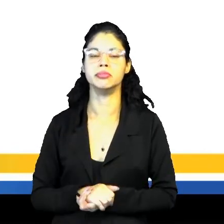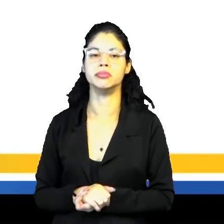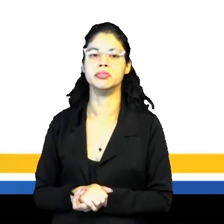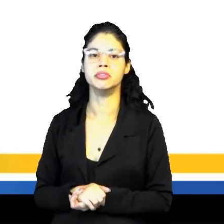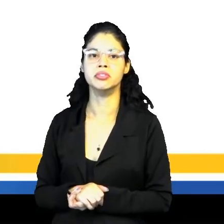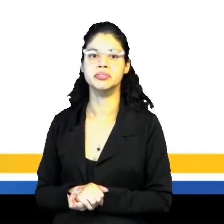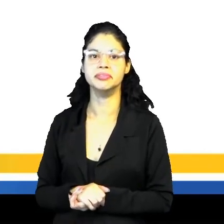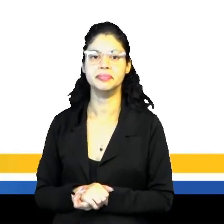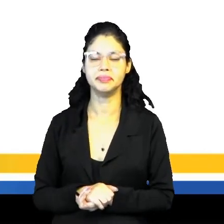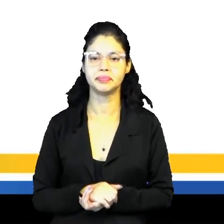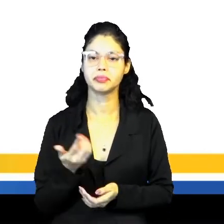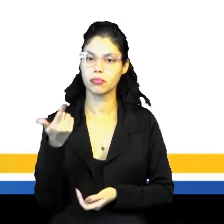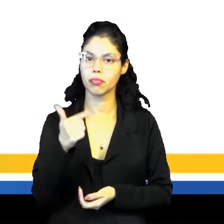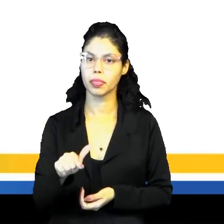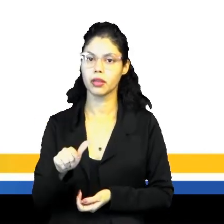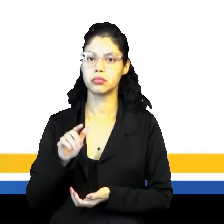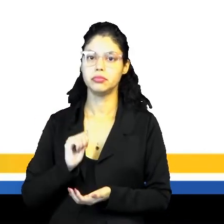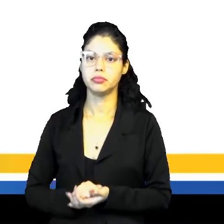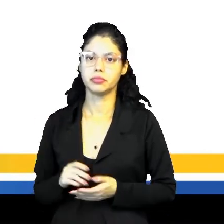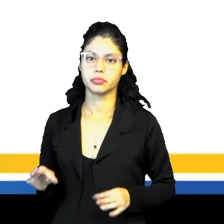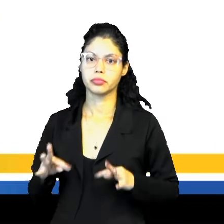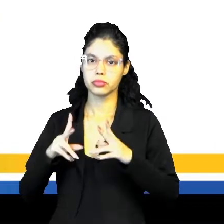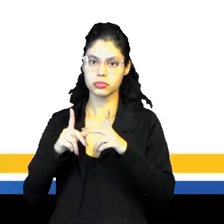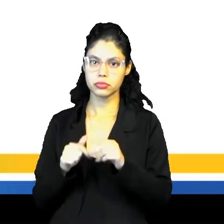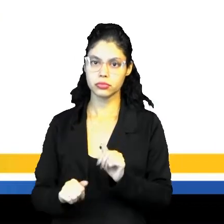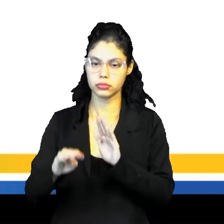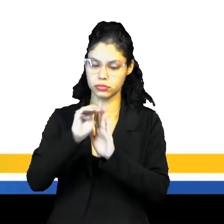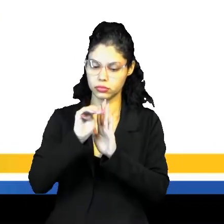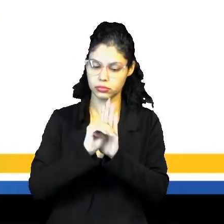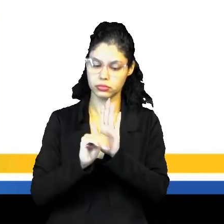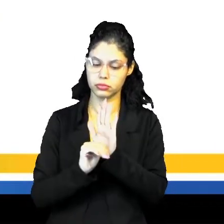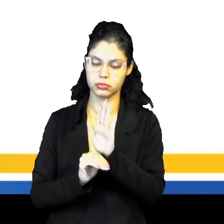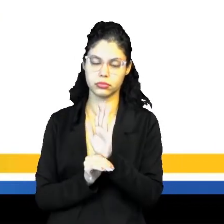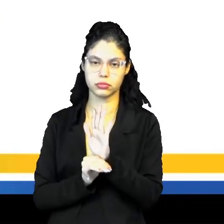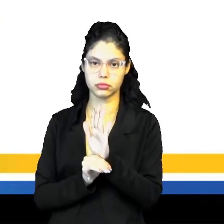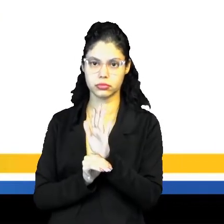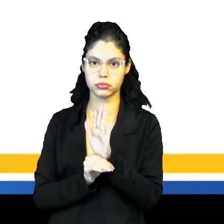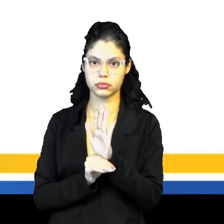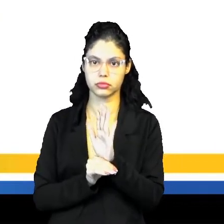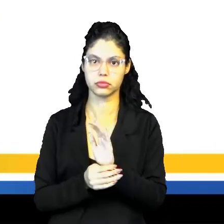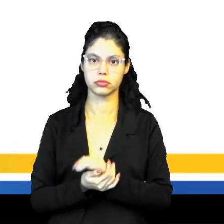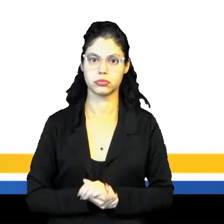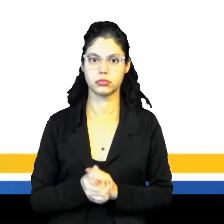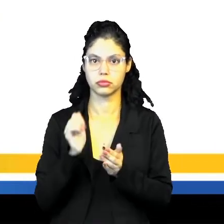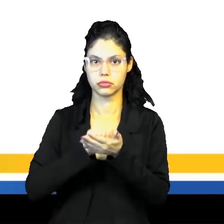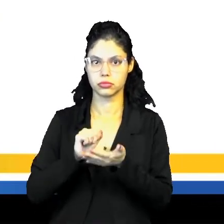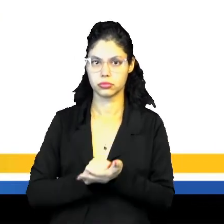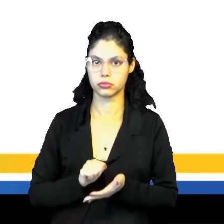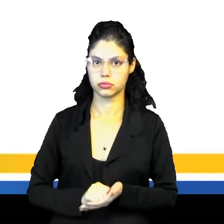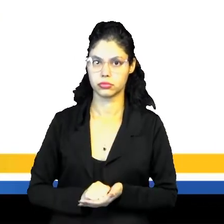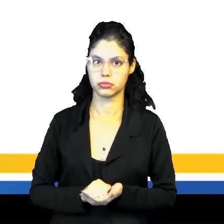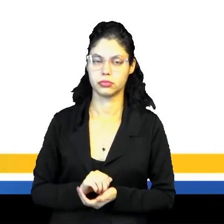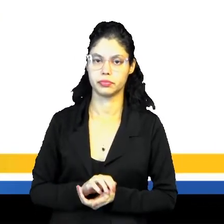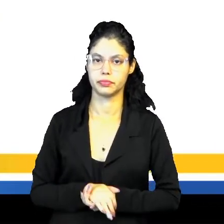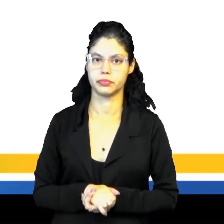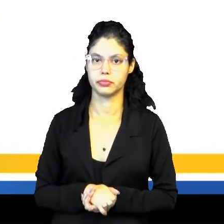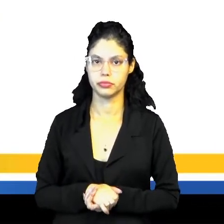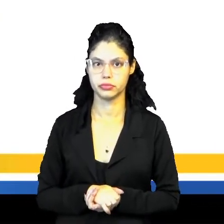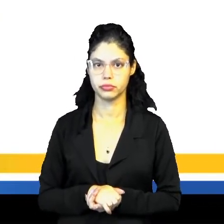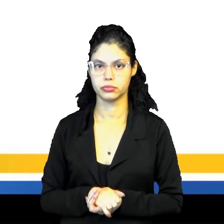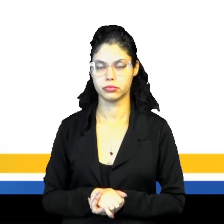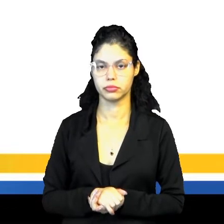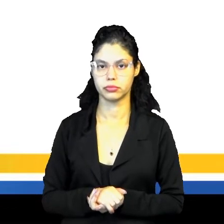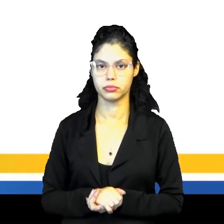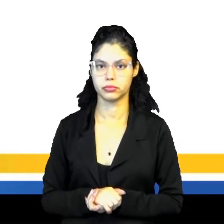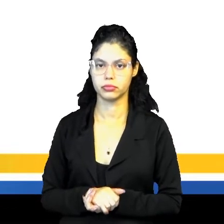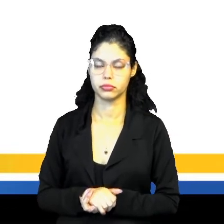esse trabalho ele se repete para todas as pessoas, né, do discurso, né? O eu, tu, o ele, o nós, o vós e o